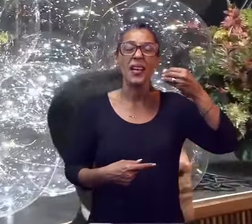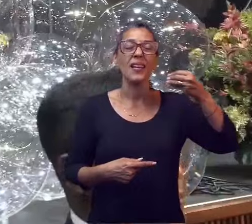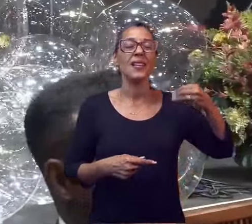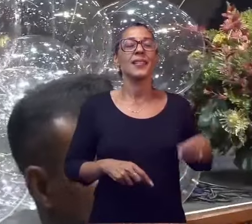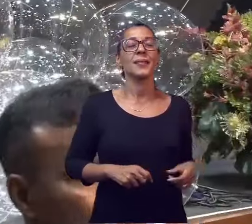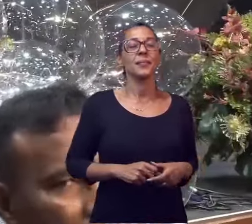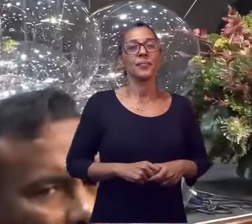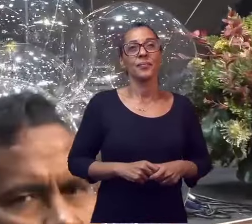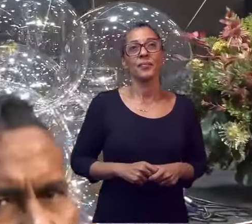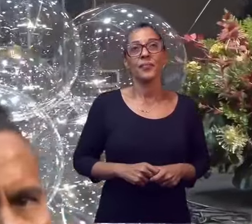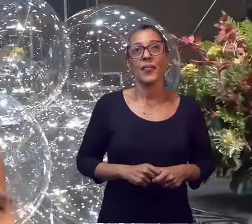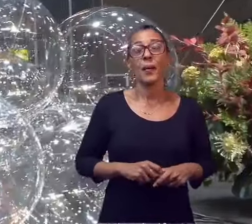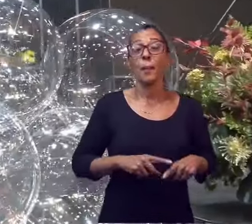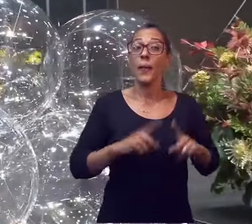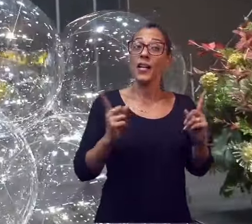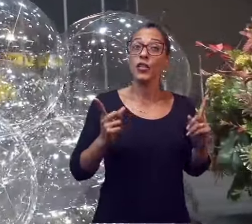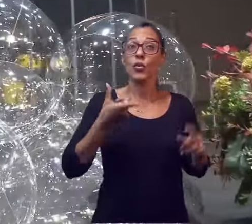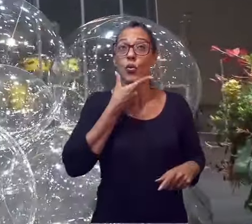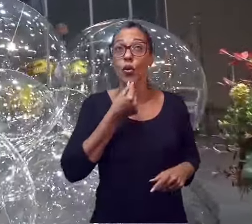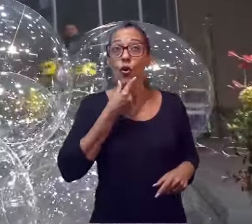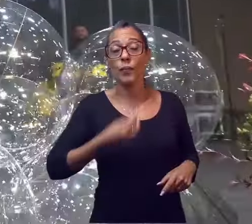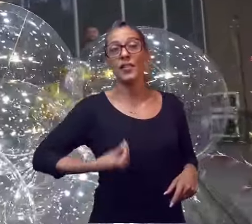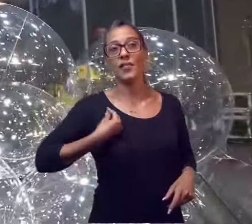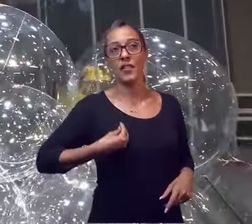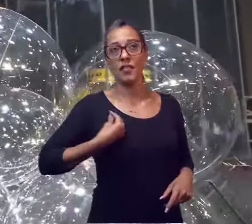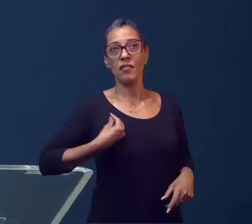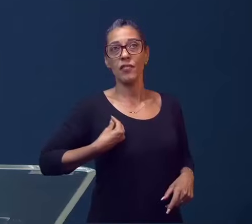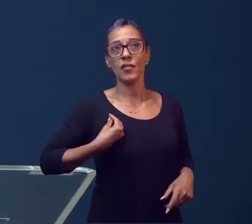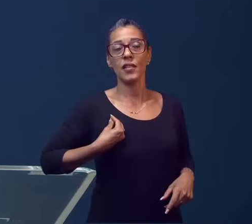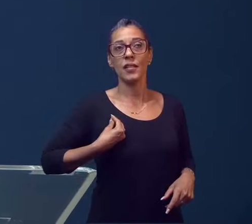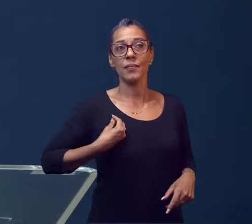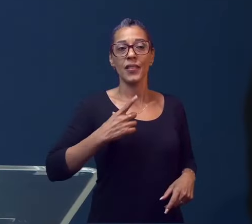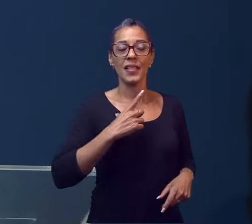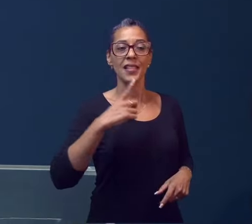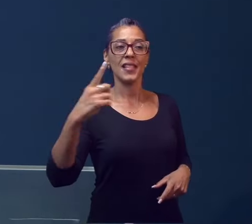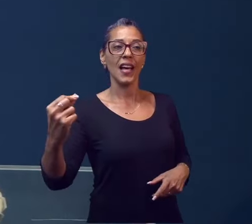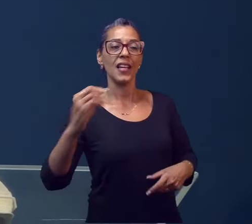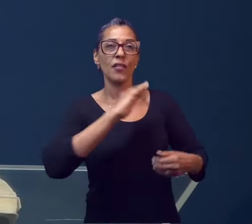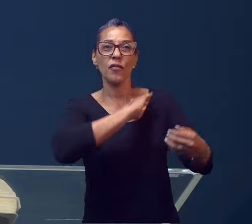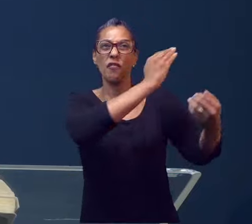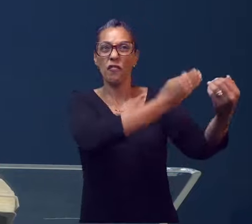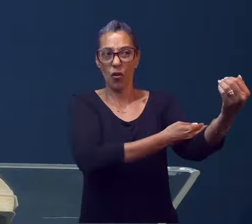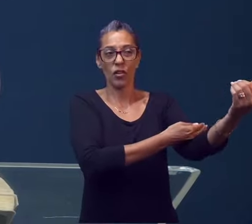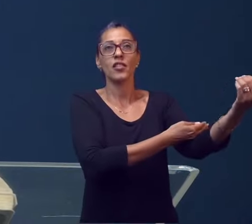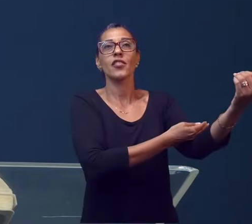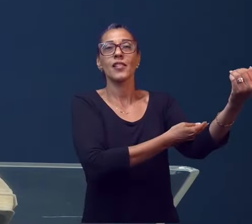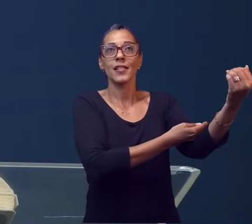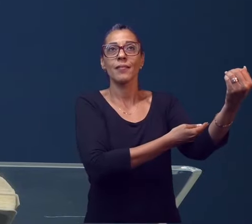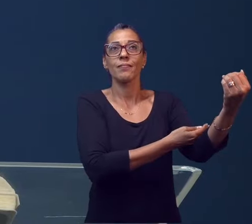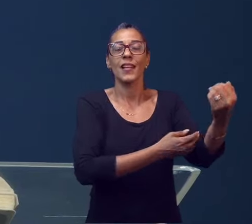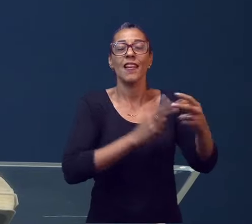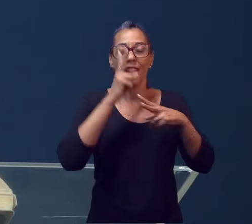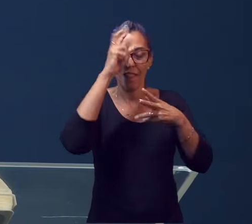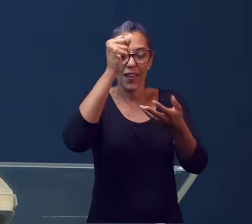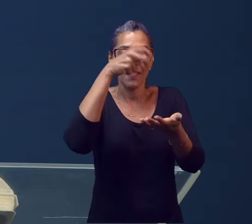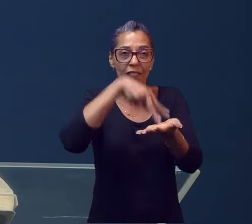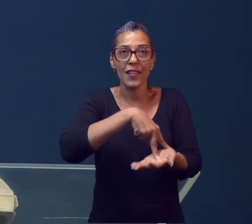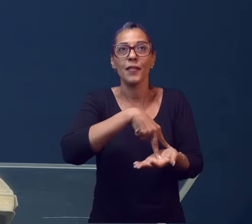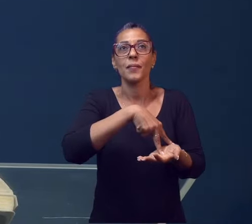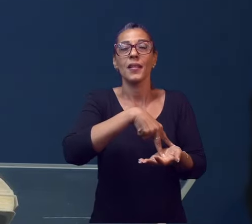esses homens que sobreviveram eles saíram mais fortes e foram homens que incendiaram a nação